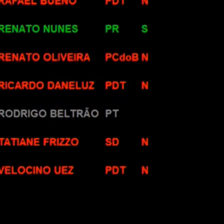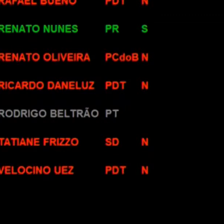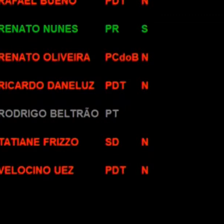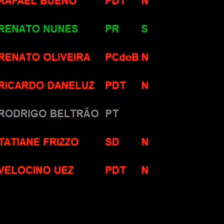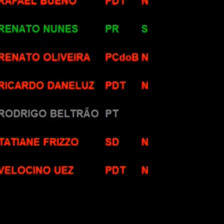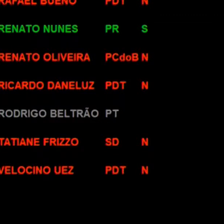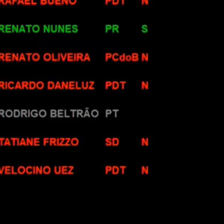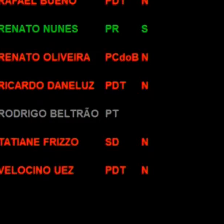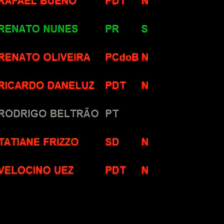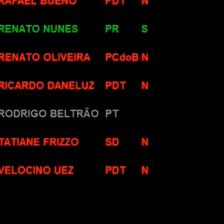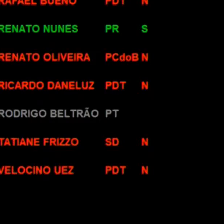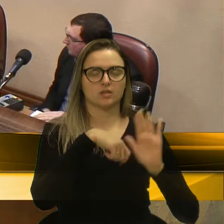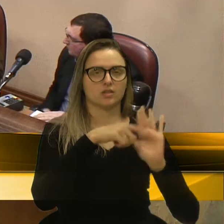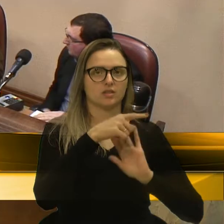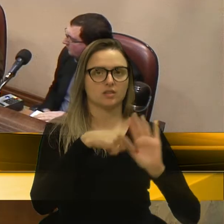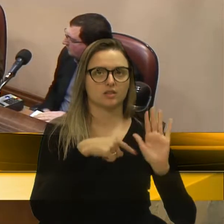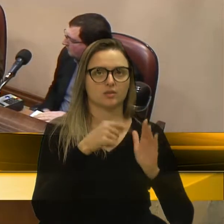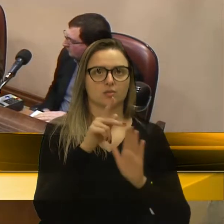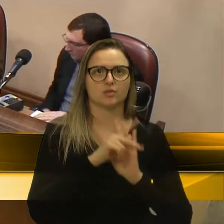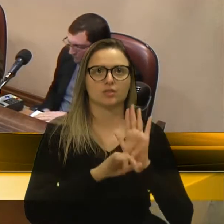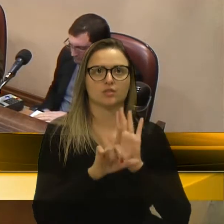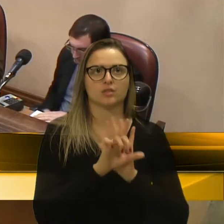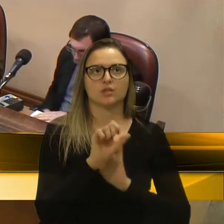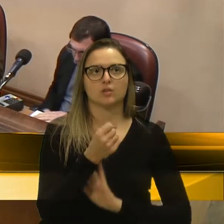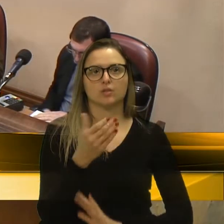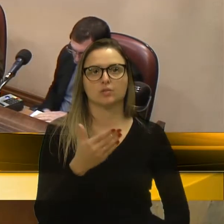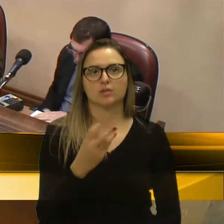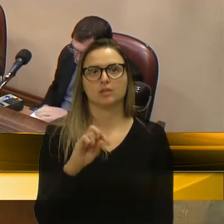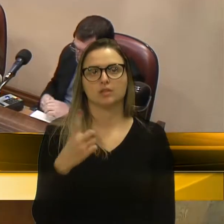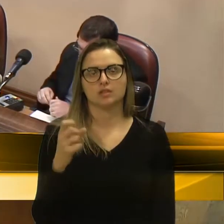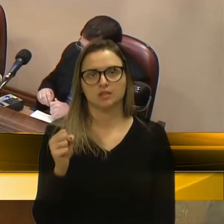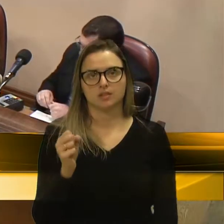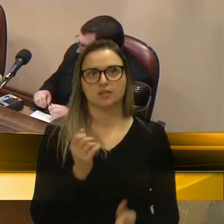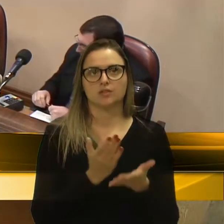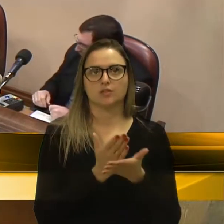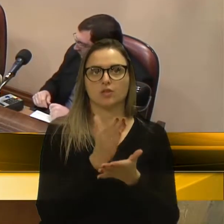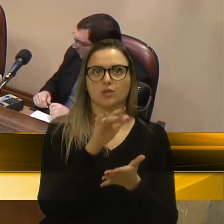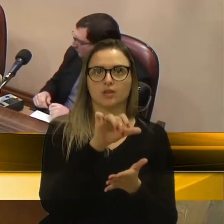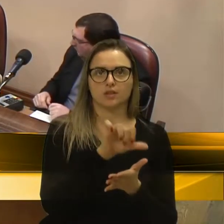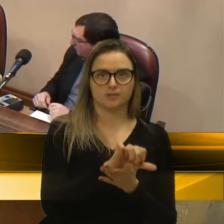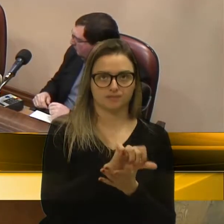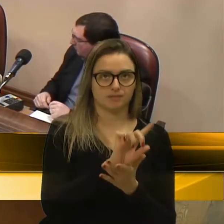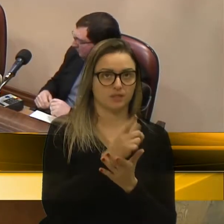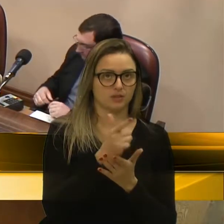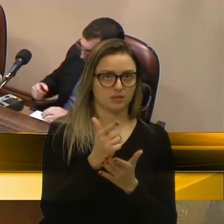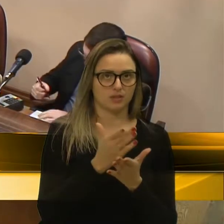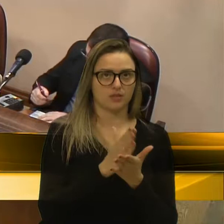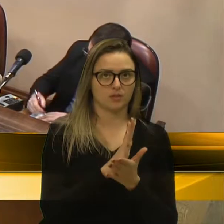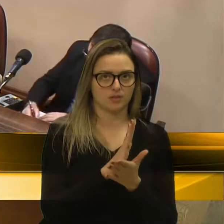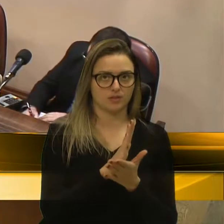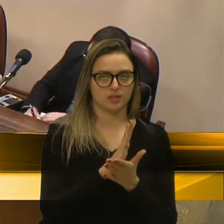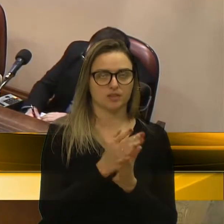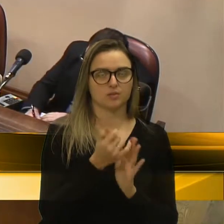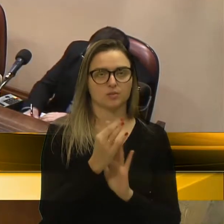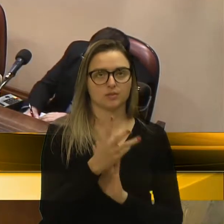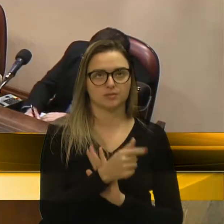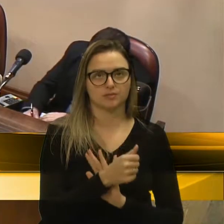o veto total do projeto de lei complementar 8/2018 foi rejeitado por